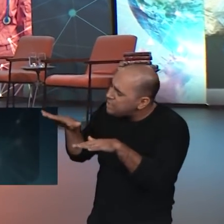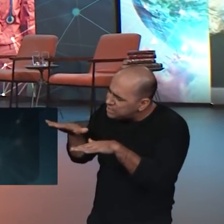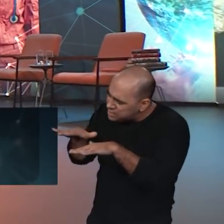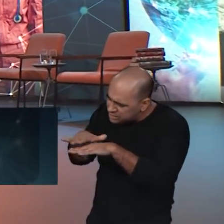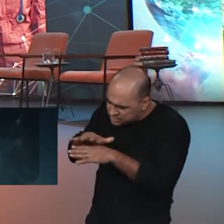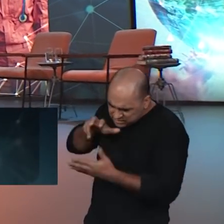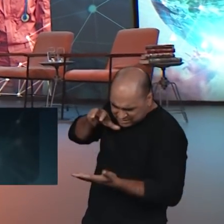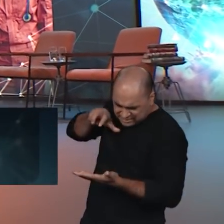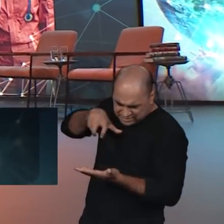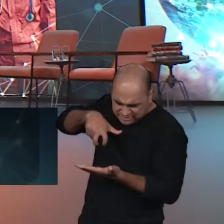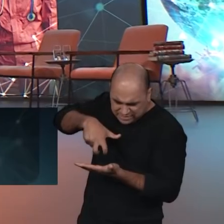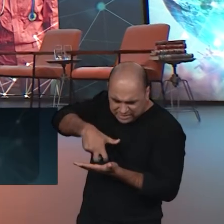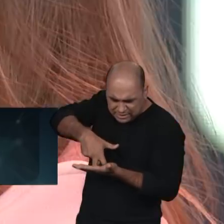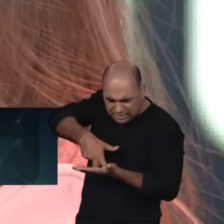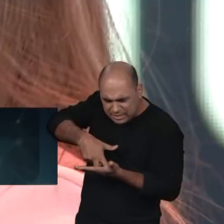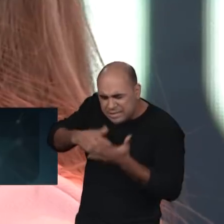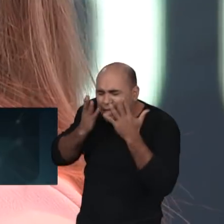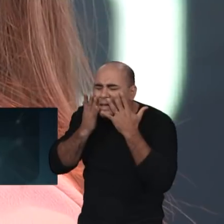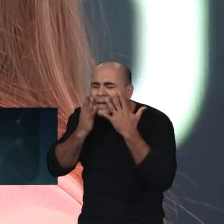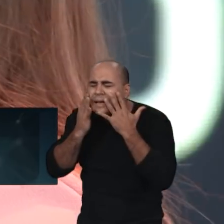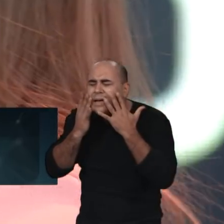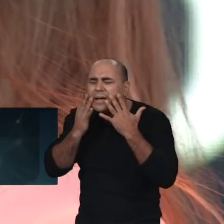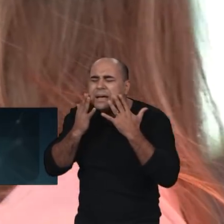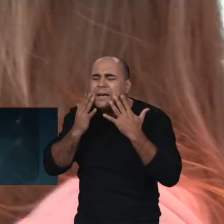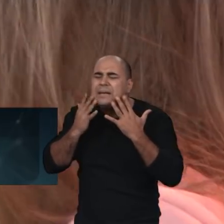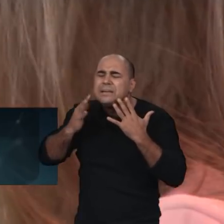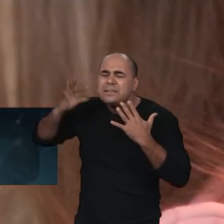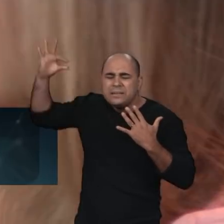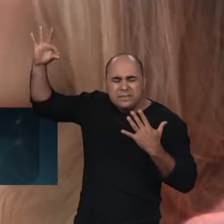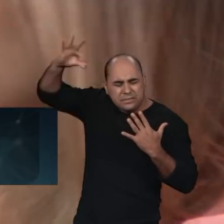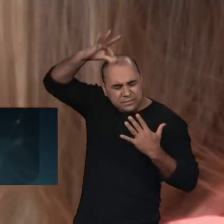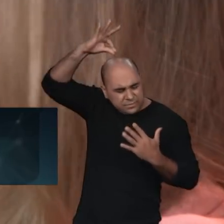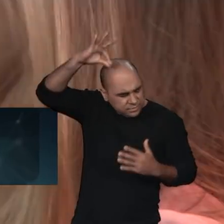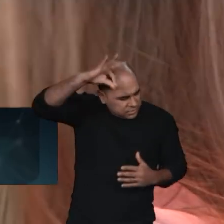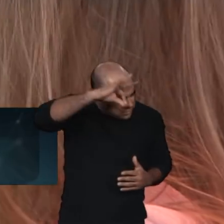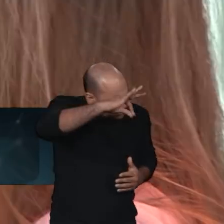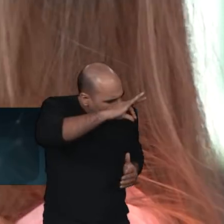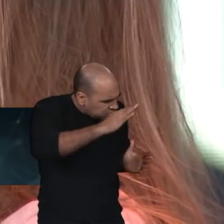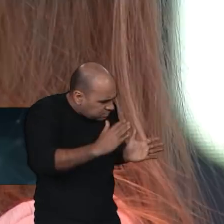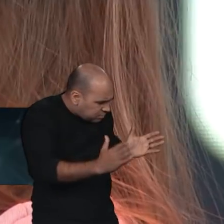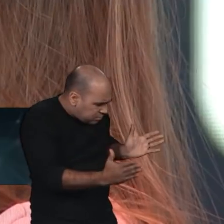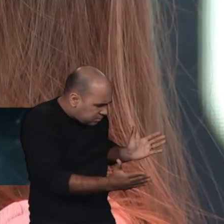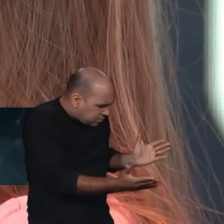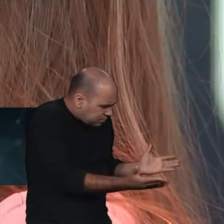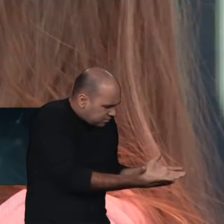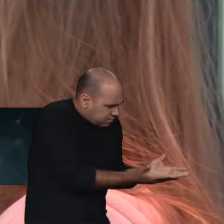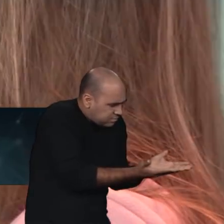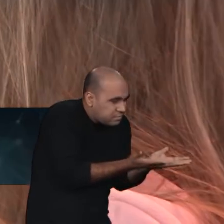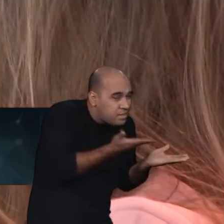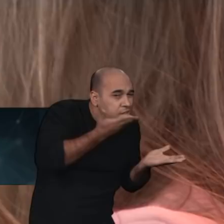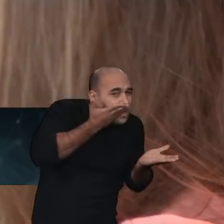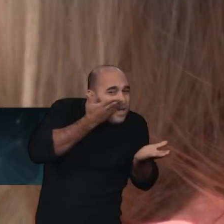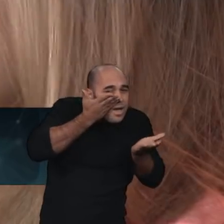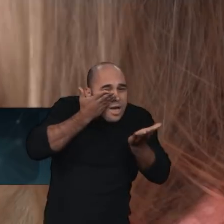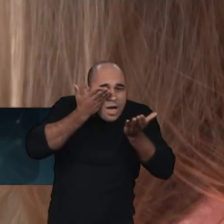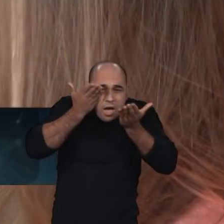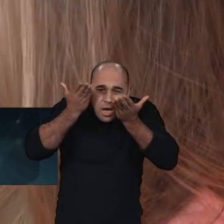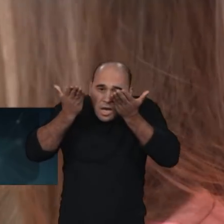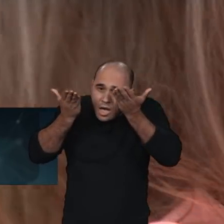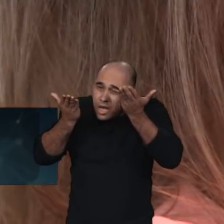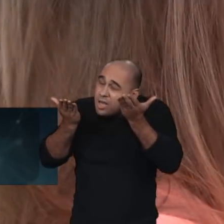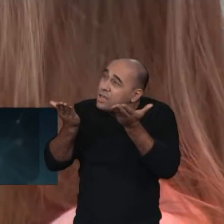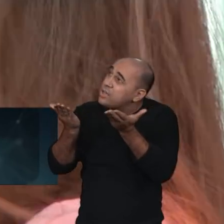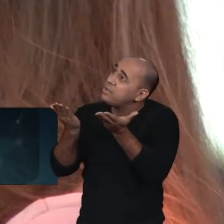Senhor. E o Espírito Santo traduzia o meu choro